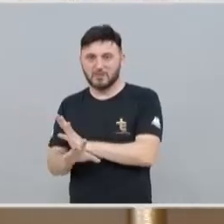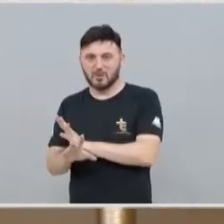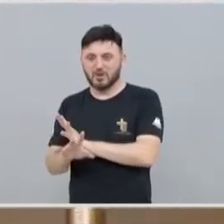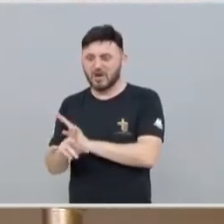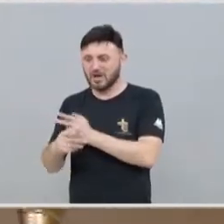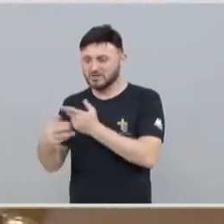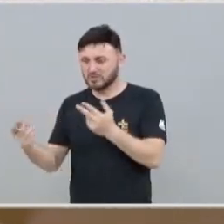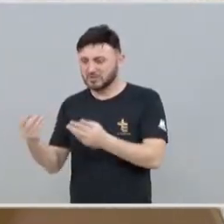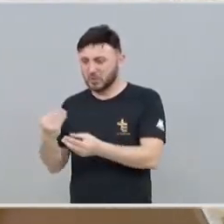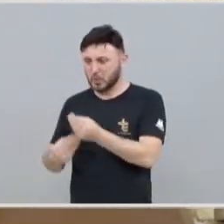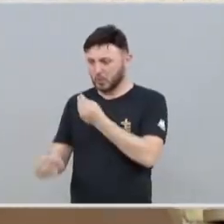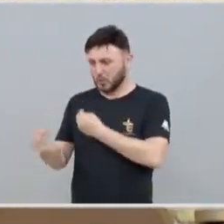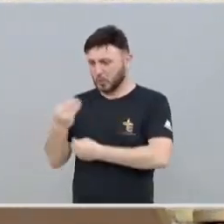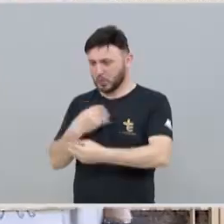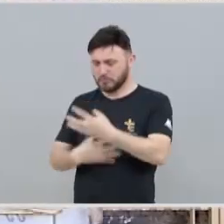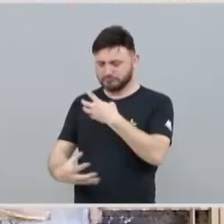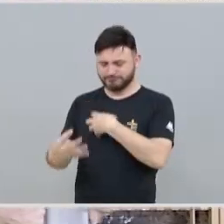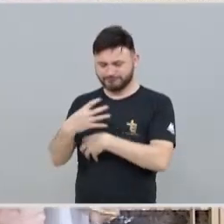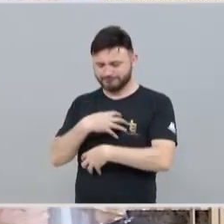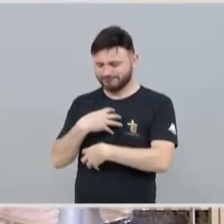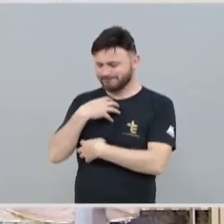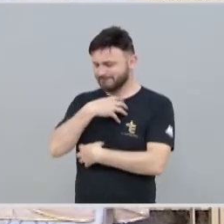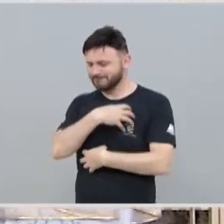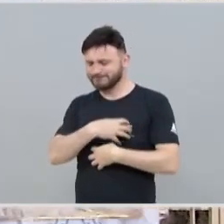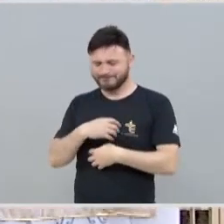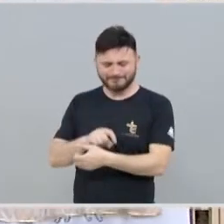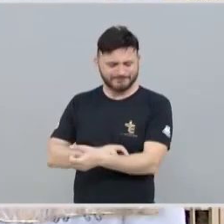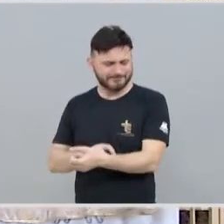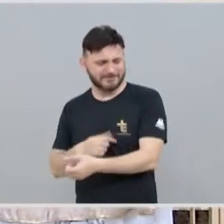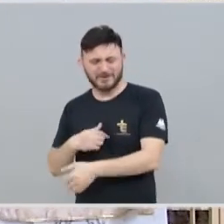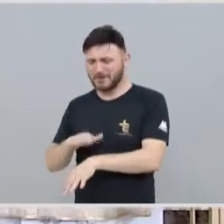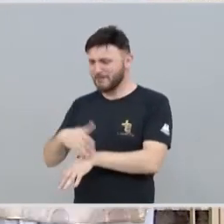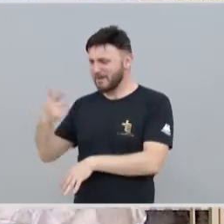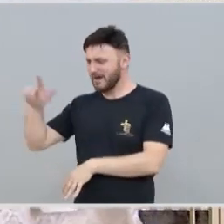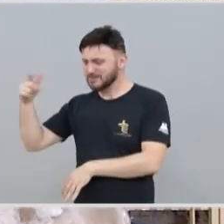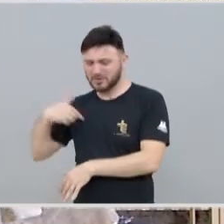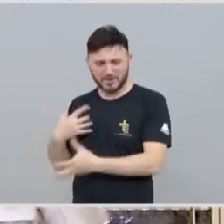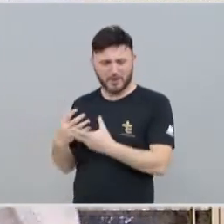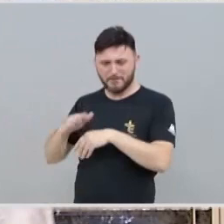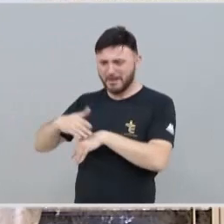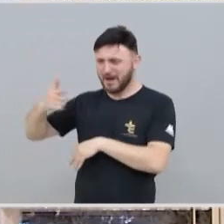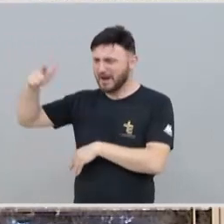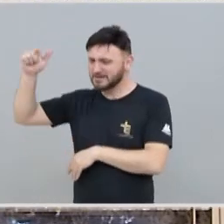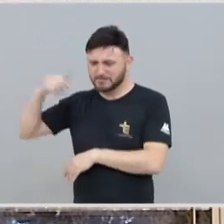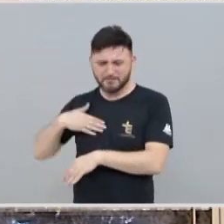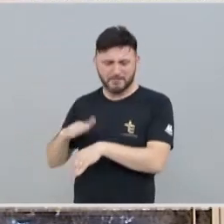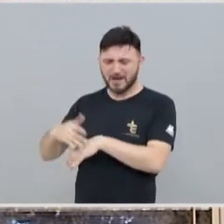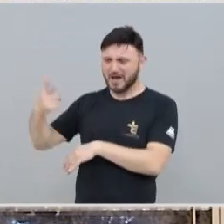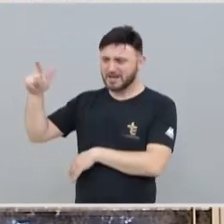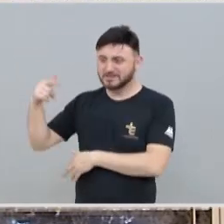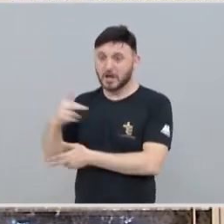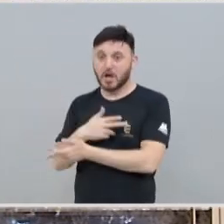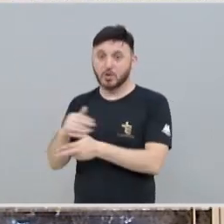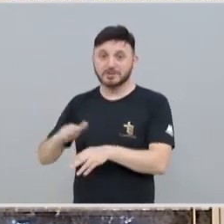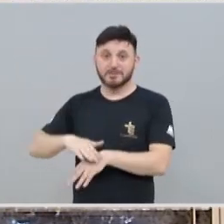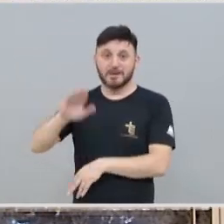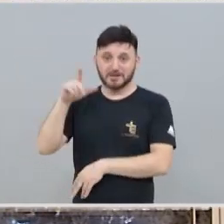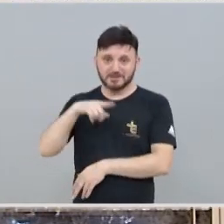começa uma inquietação eu quero algo a mais esse algo a mais tem nome